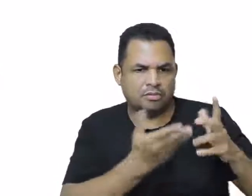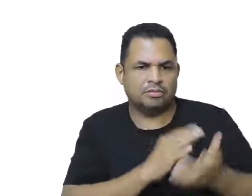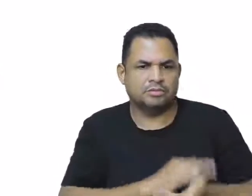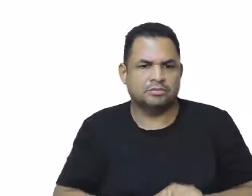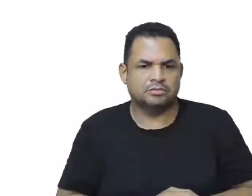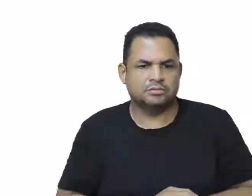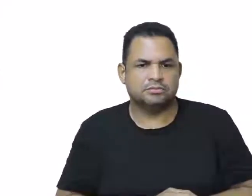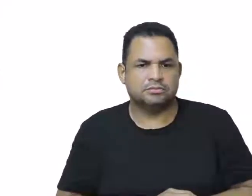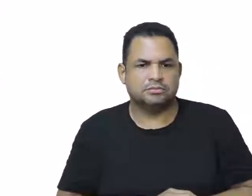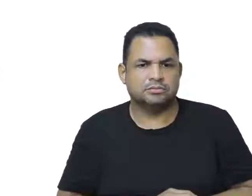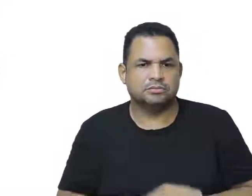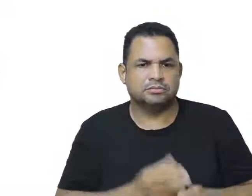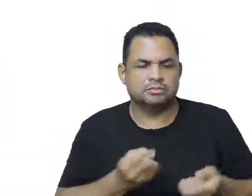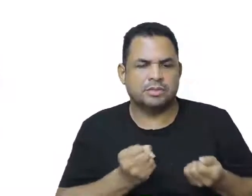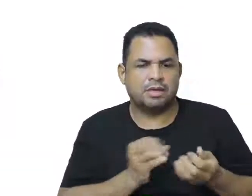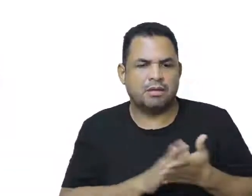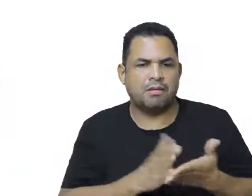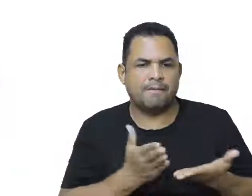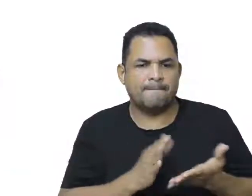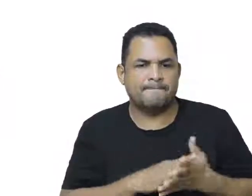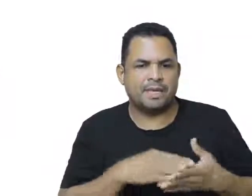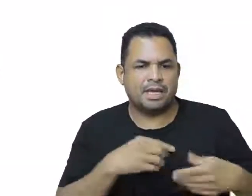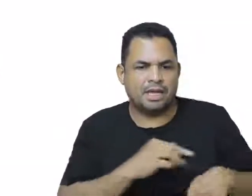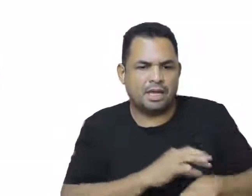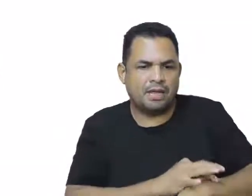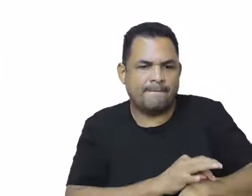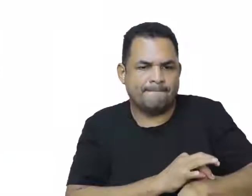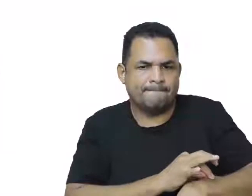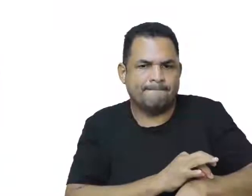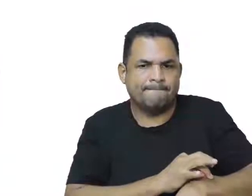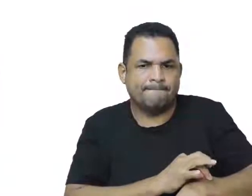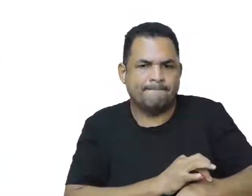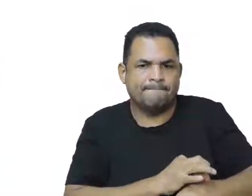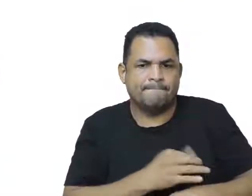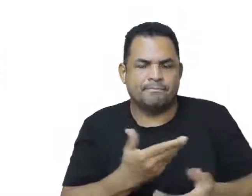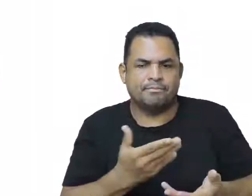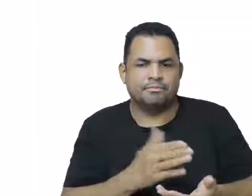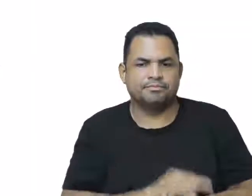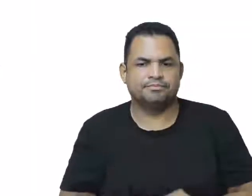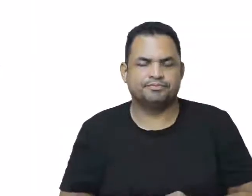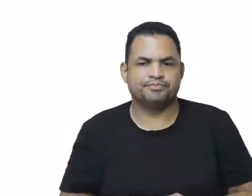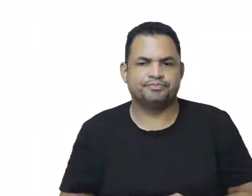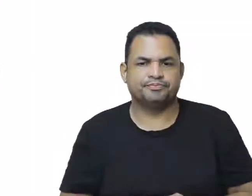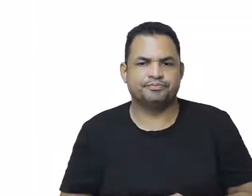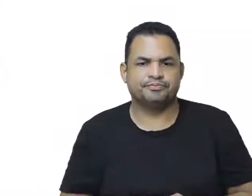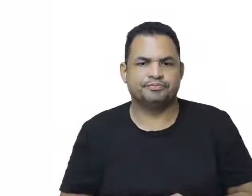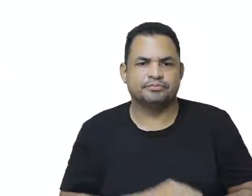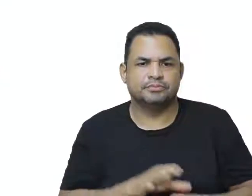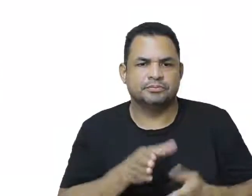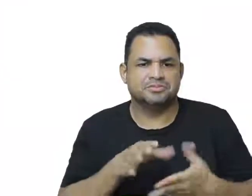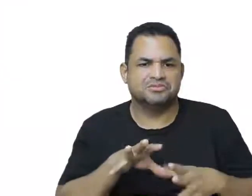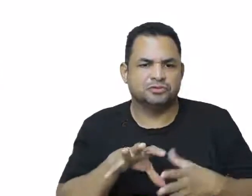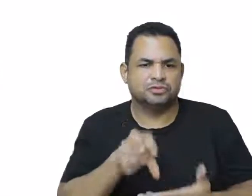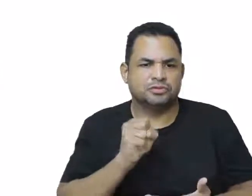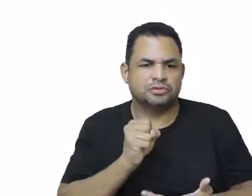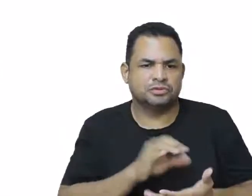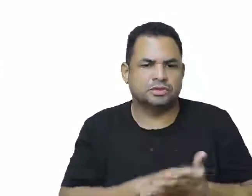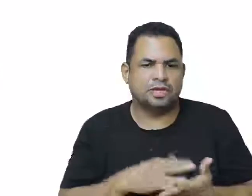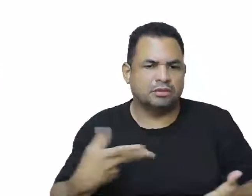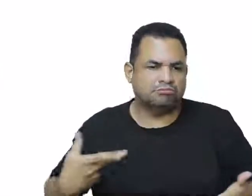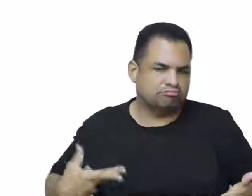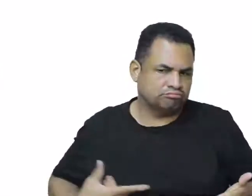é uma pessoa segurando aqui um pedaço de pele, né, de alguém, né, provavelmente tirado aí numa